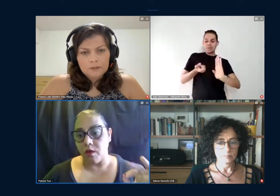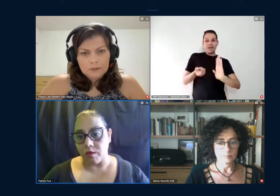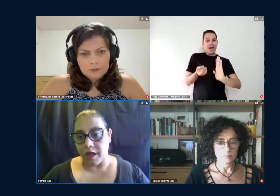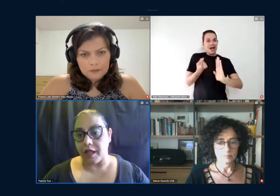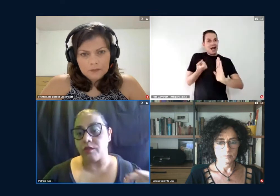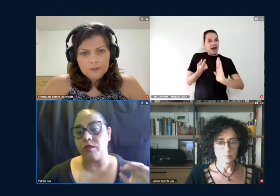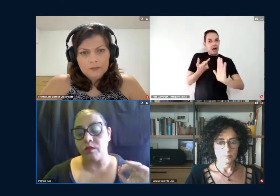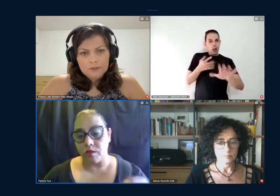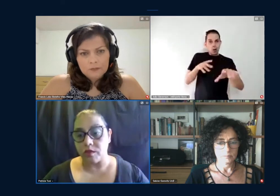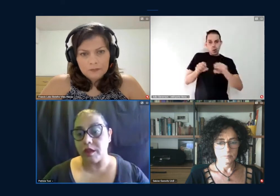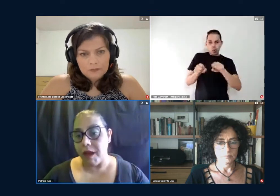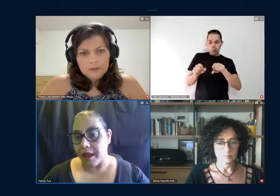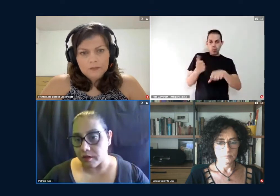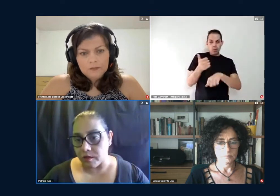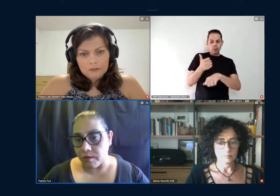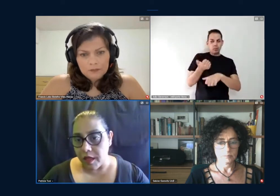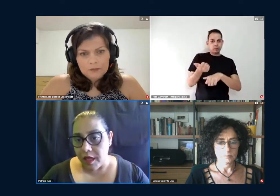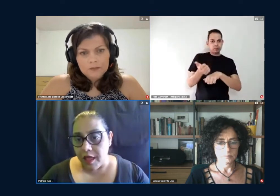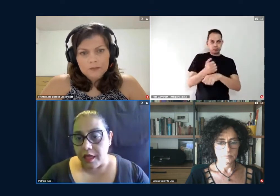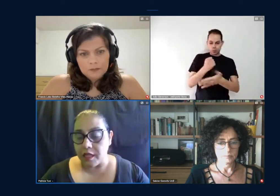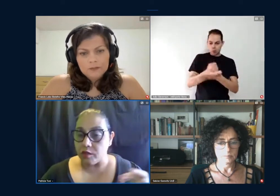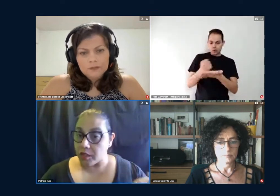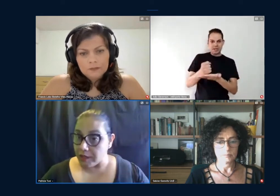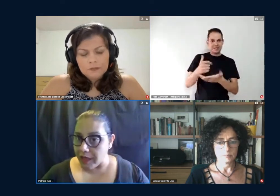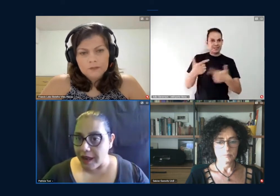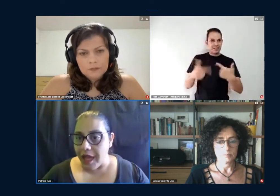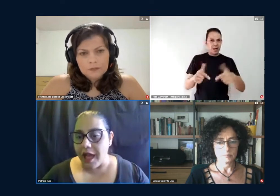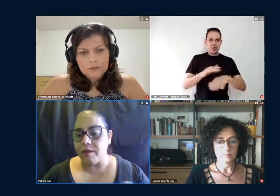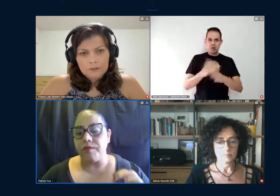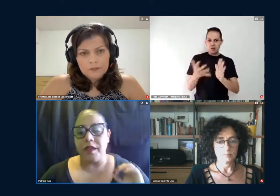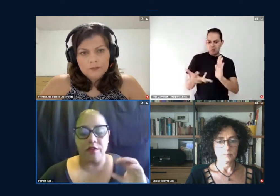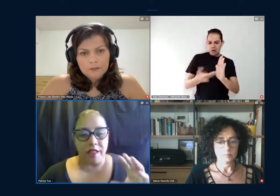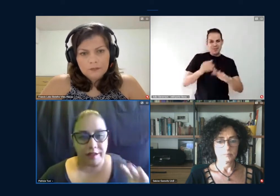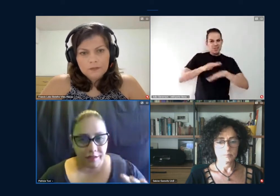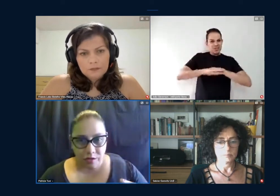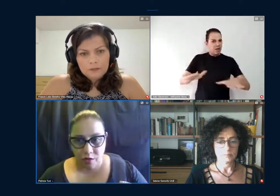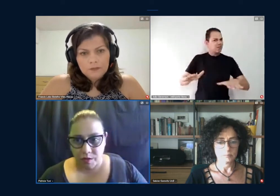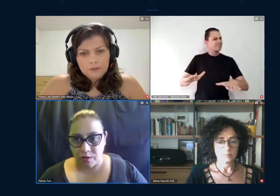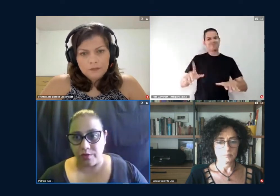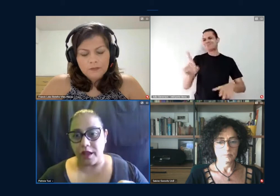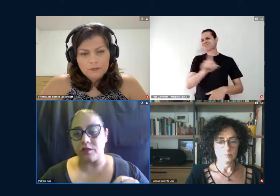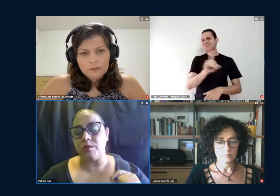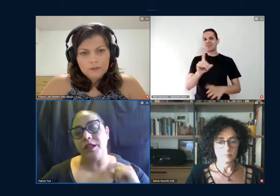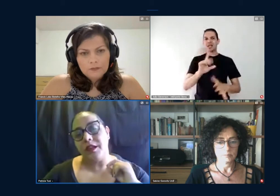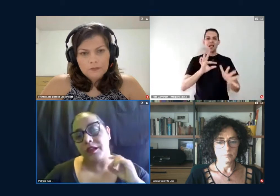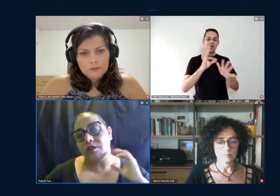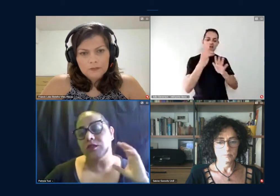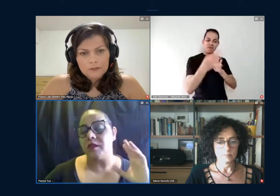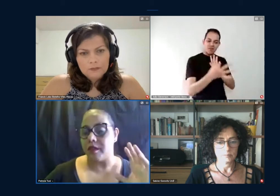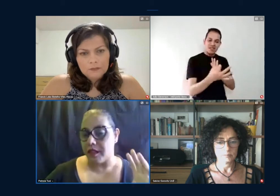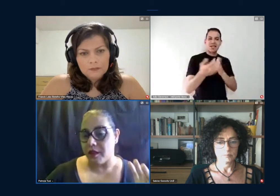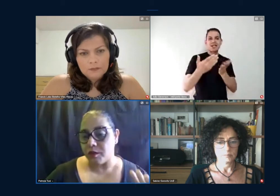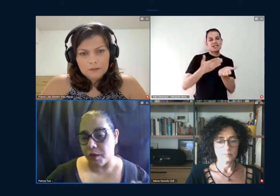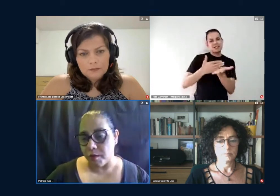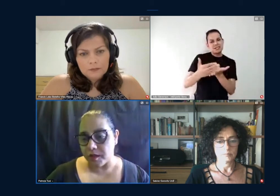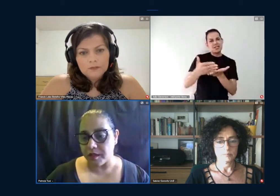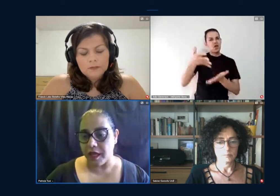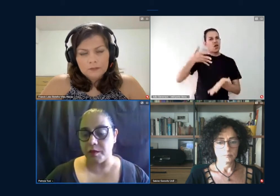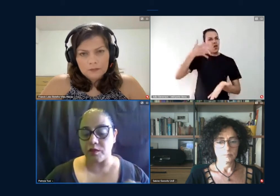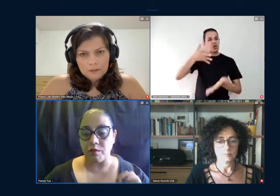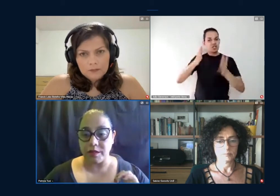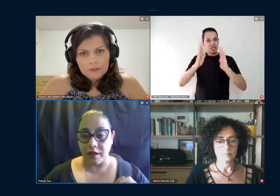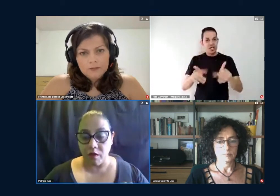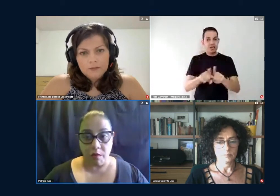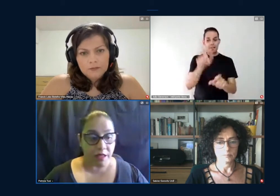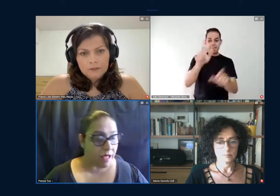contrato dos trabalhos. Isso já está claro, a federação já começou a falar sobre isso, os próprios